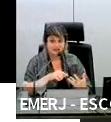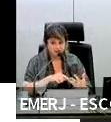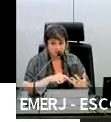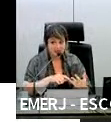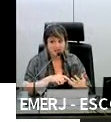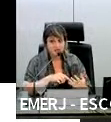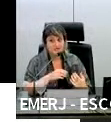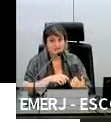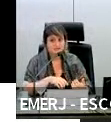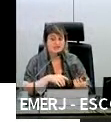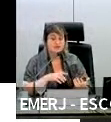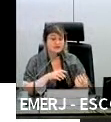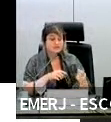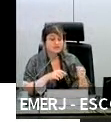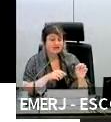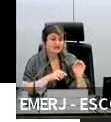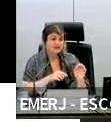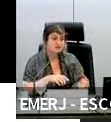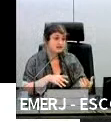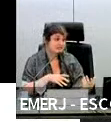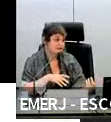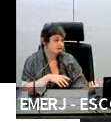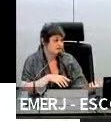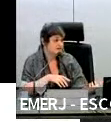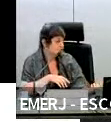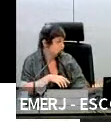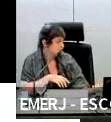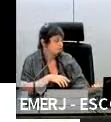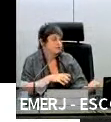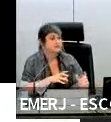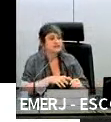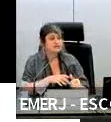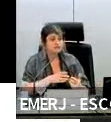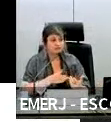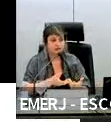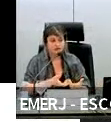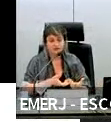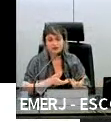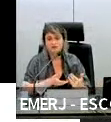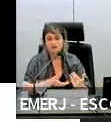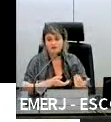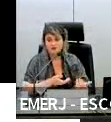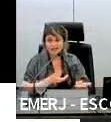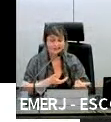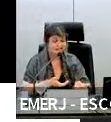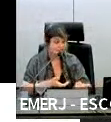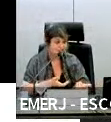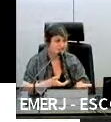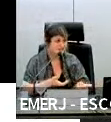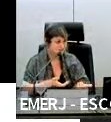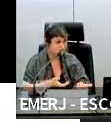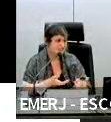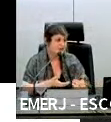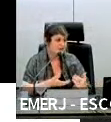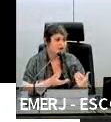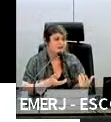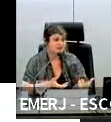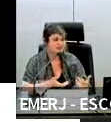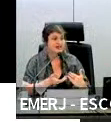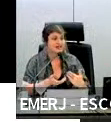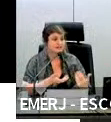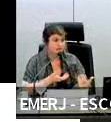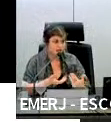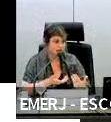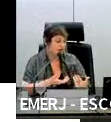a gratuidade, mas especialmente a identificação afetiva, que o atendimento é feito por uma mulher trans também, então a porta